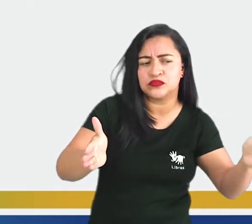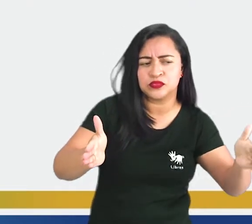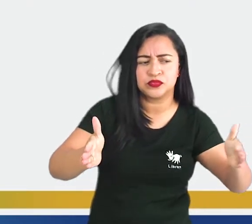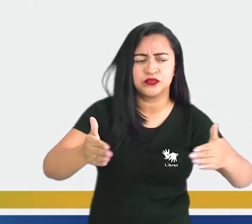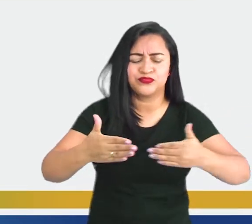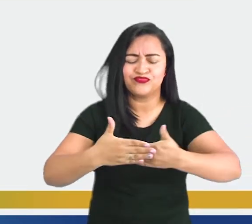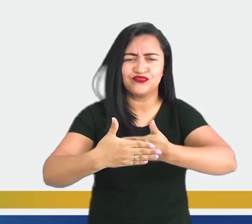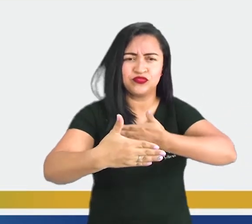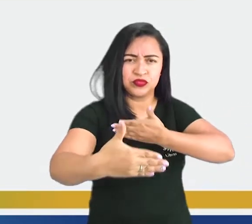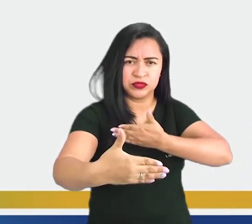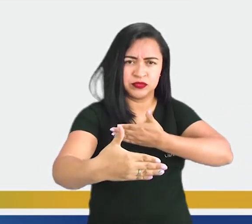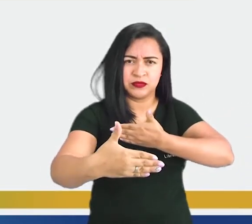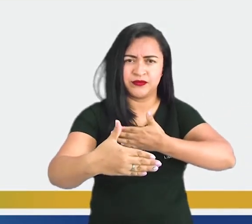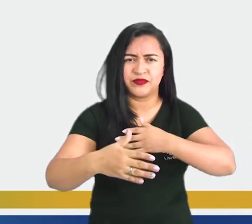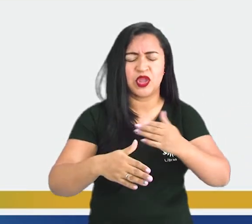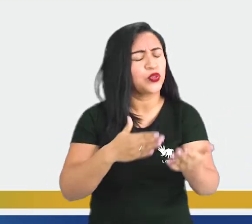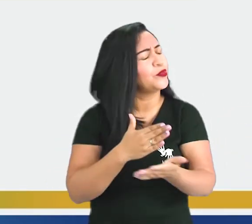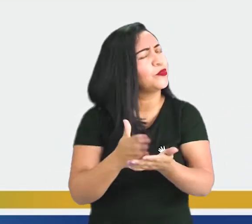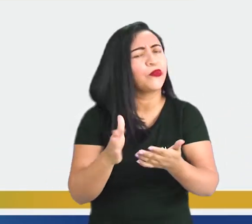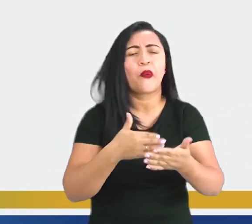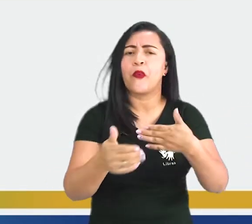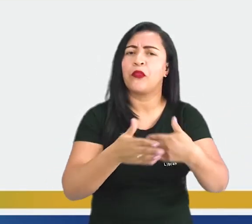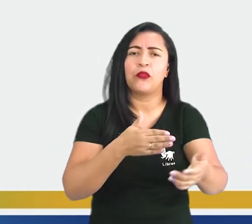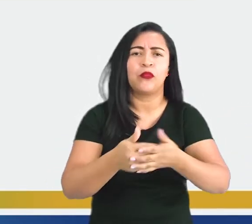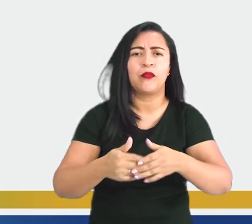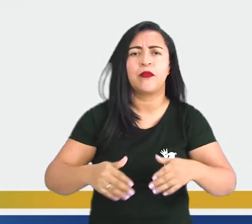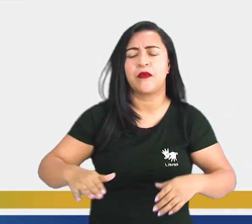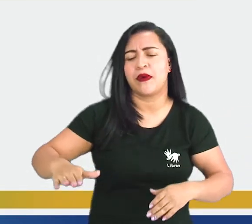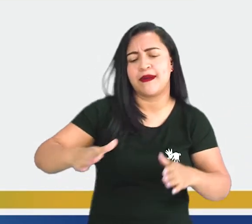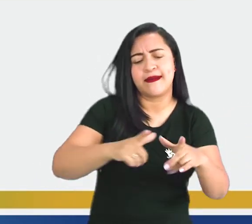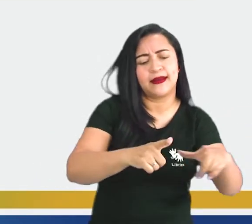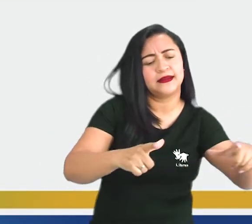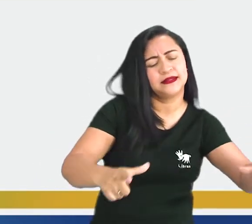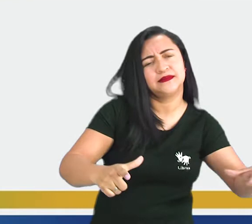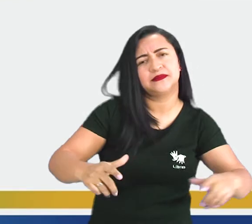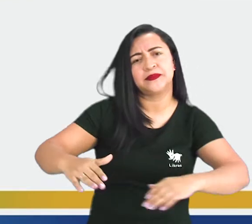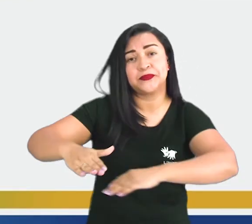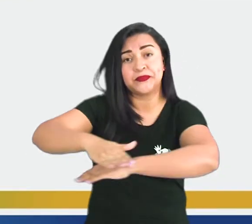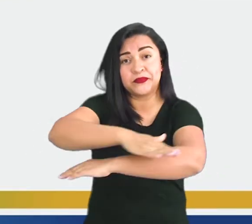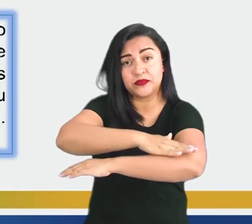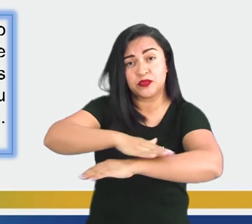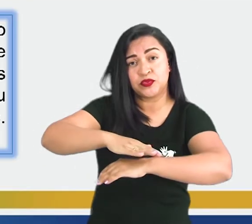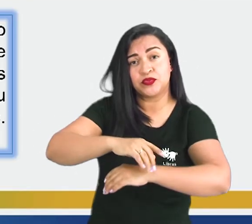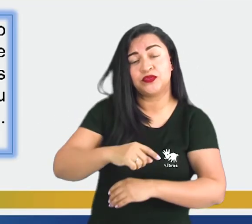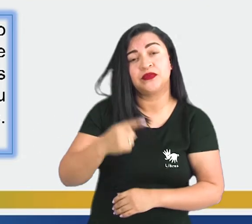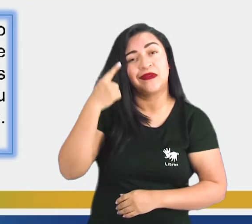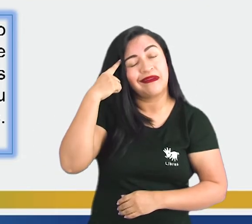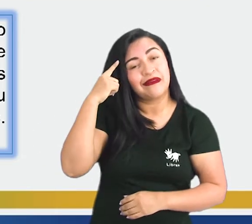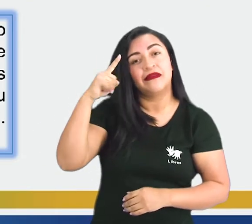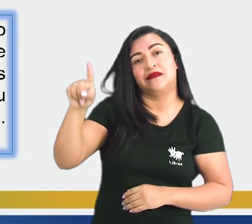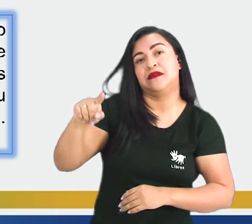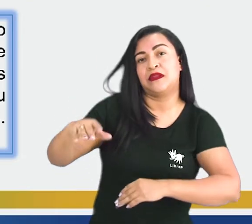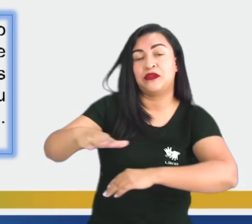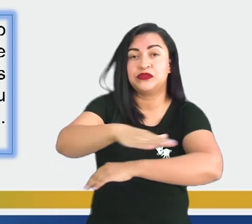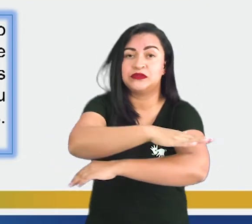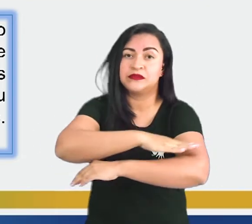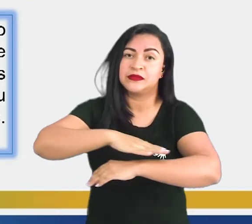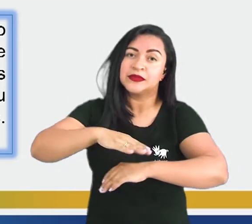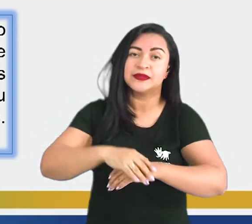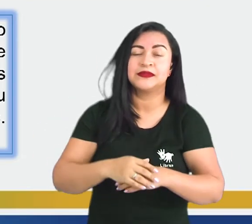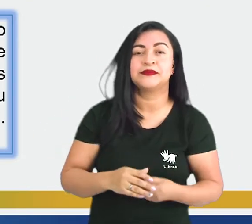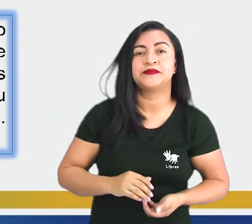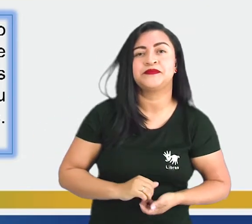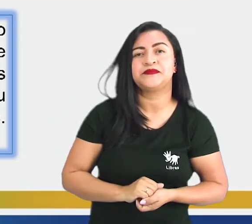qualquer espaço plano que a gente chama de superfície vai estar ligado à ideia de espaço bidimensional.